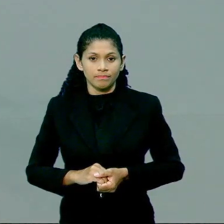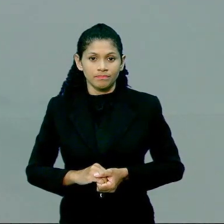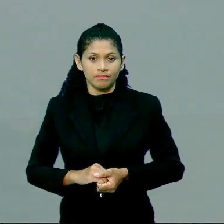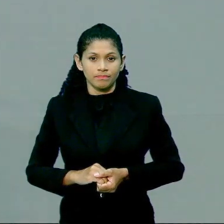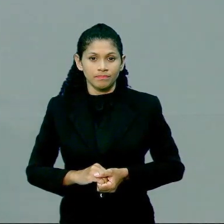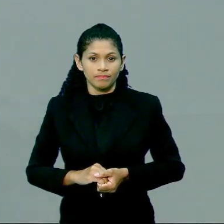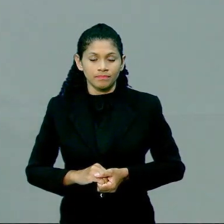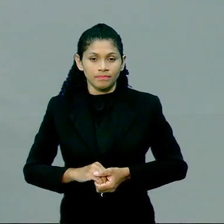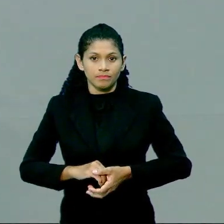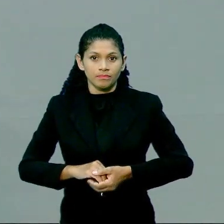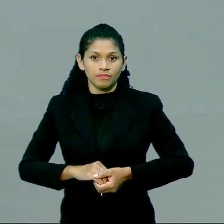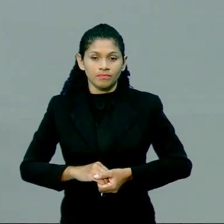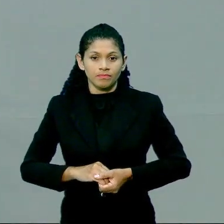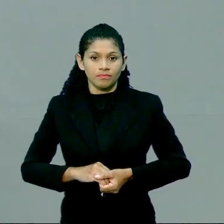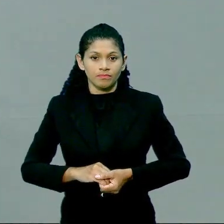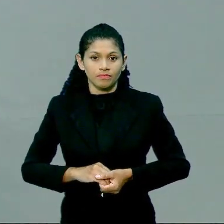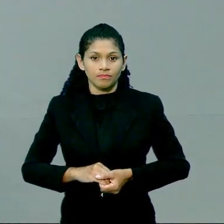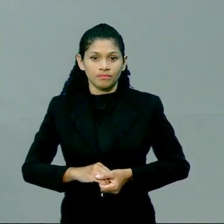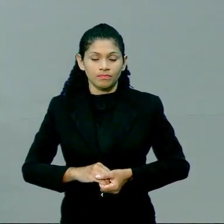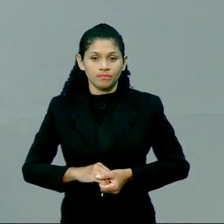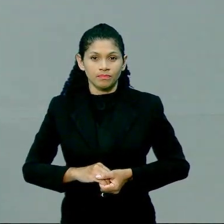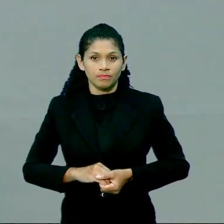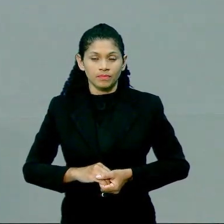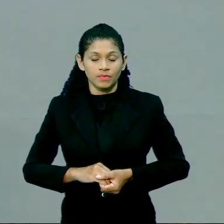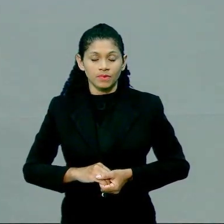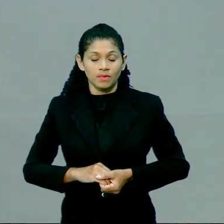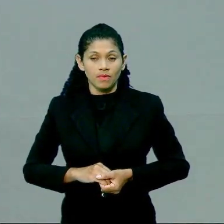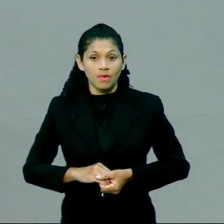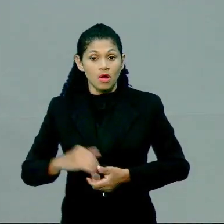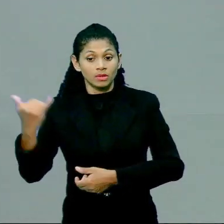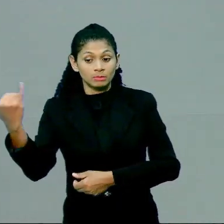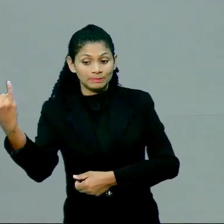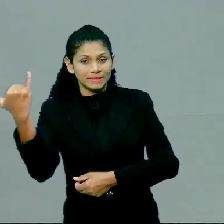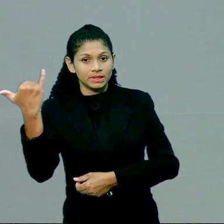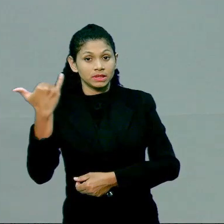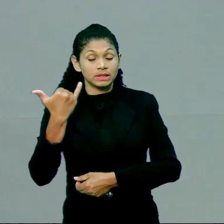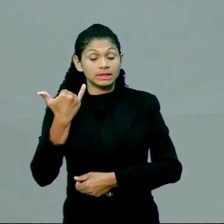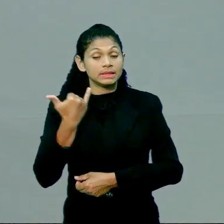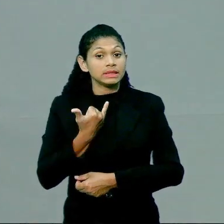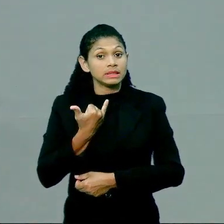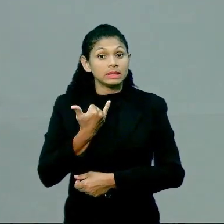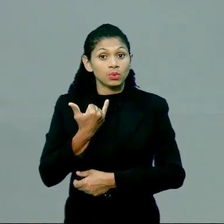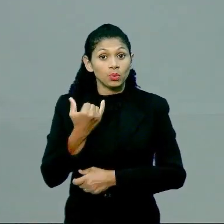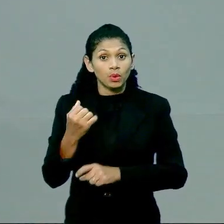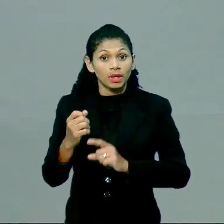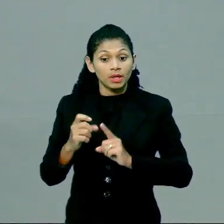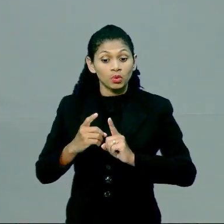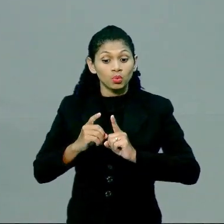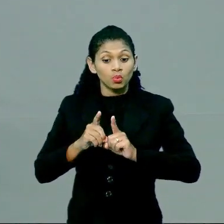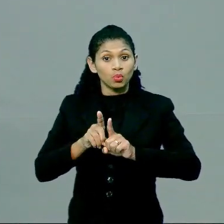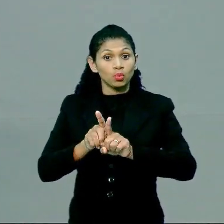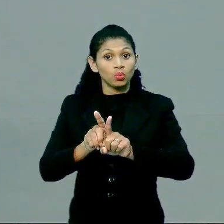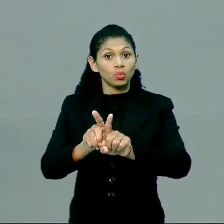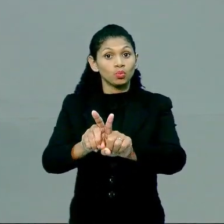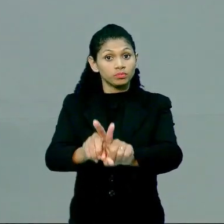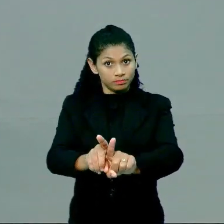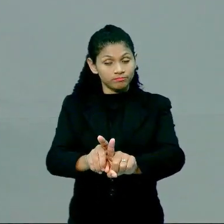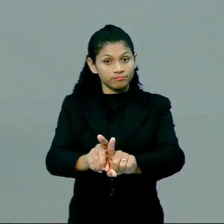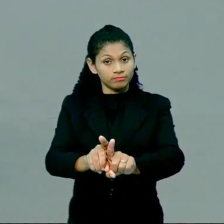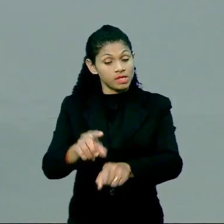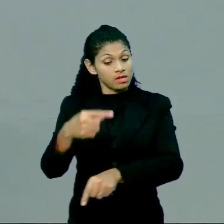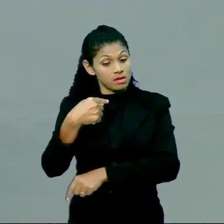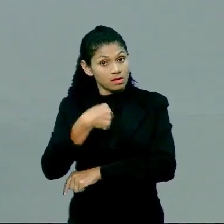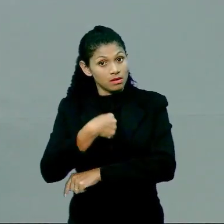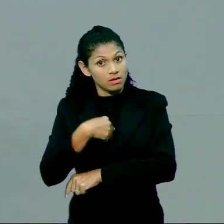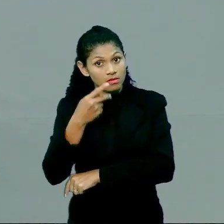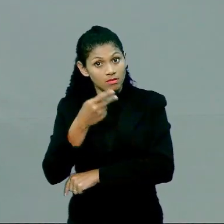que dois anos mas aquele outro me diga com quem tu anda que eu te digo quem tu és né então esses que trazem